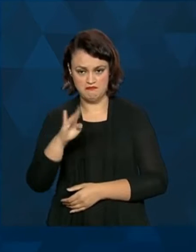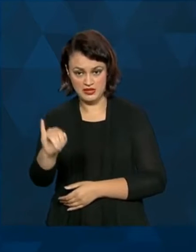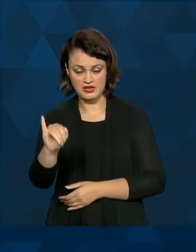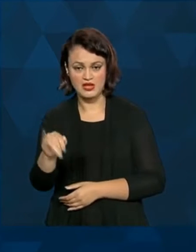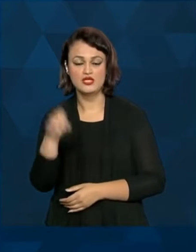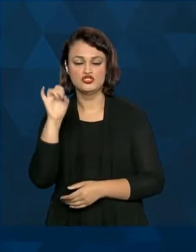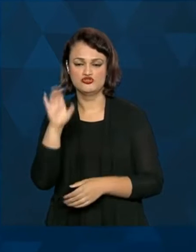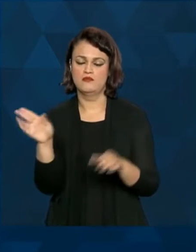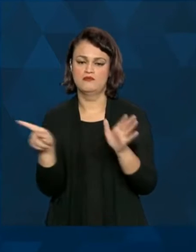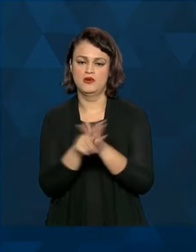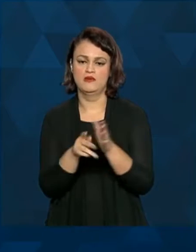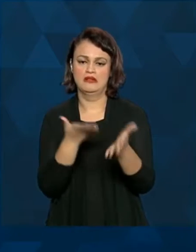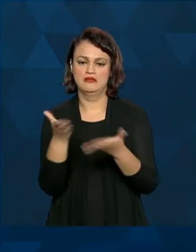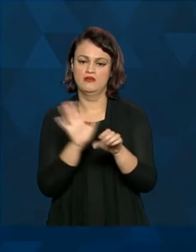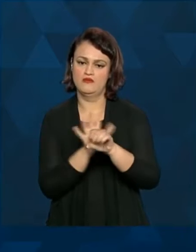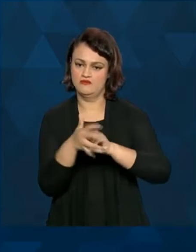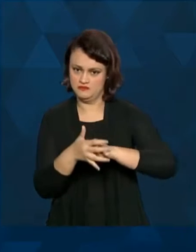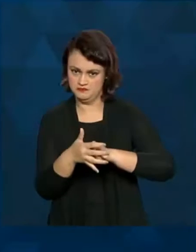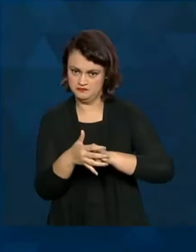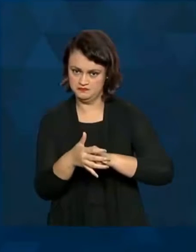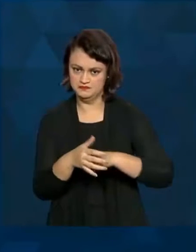para a Covid.